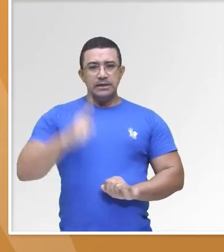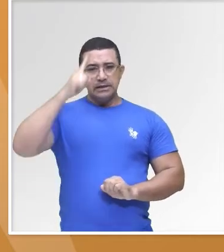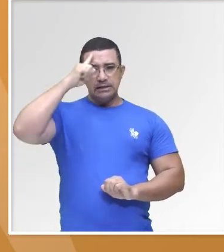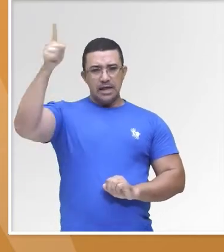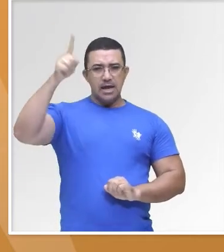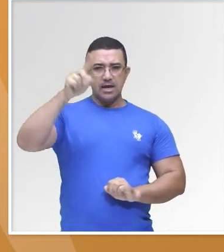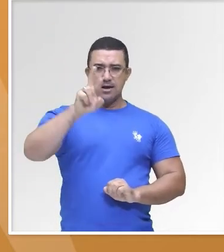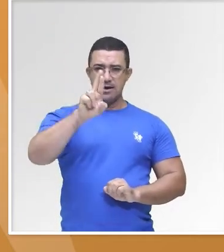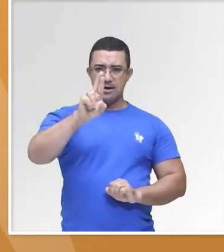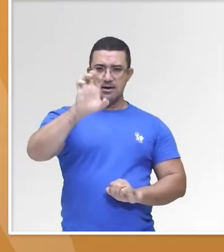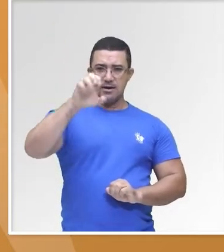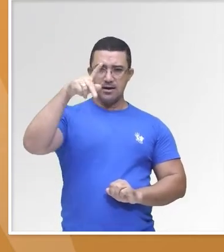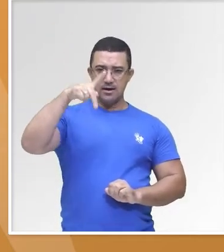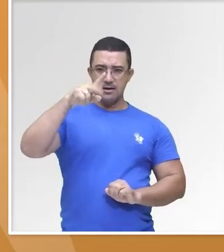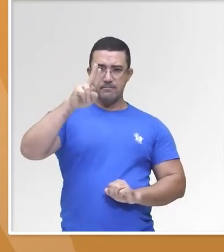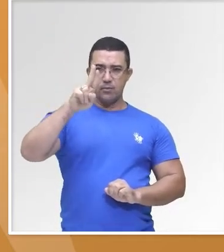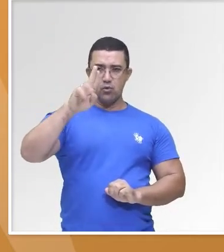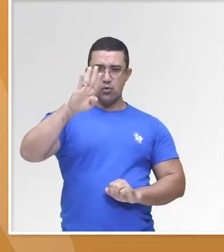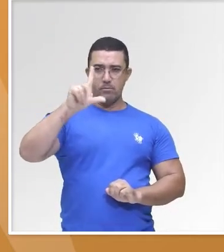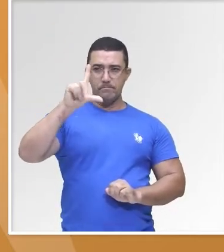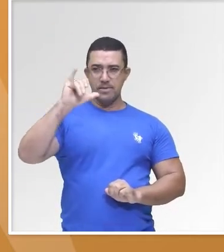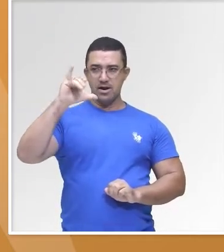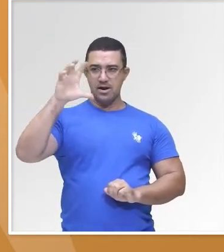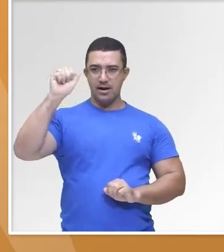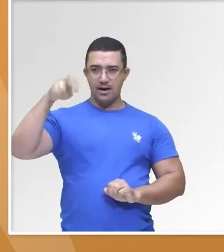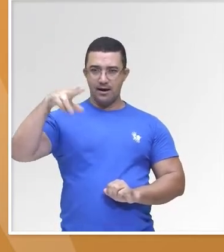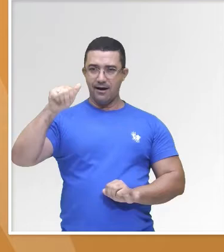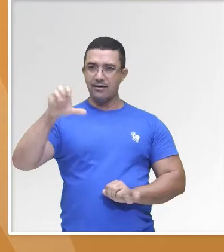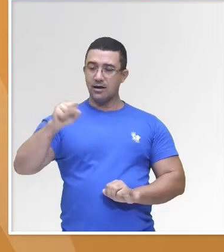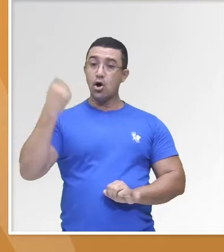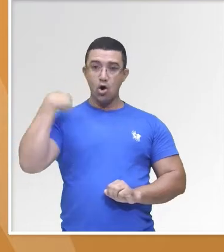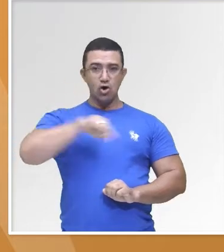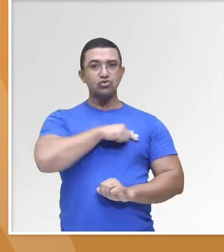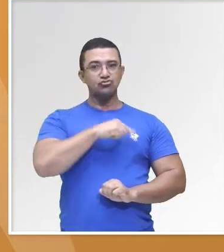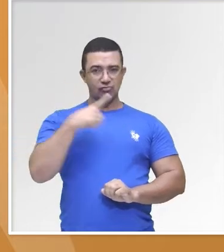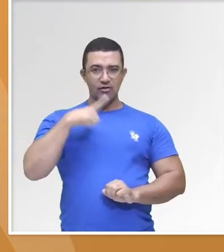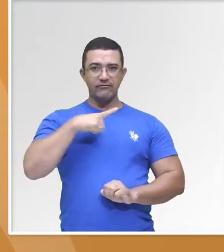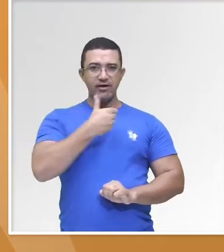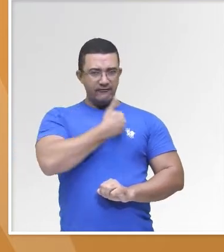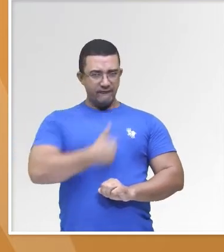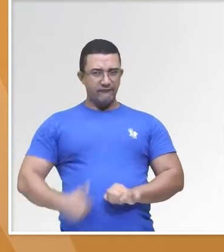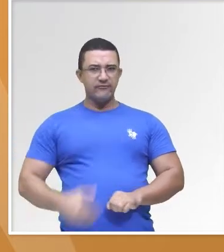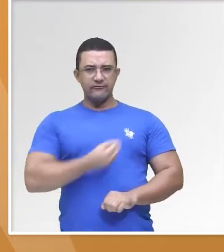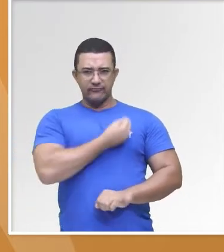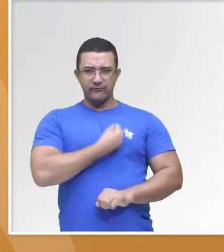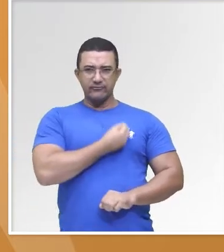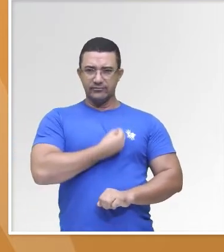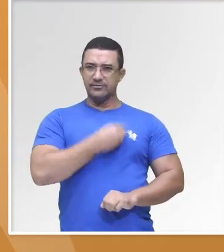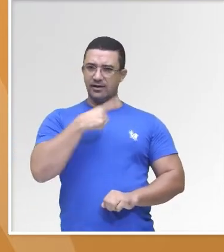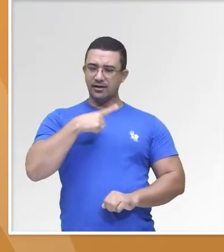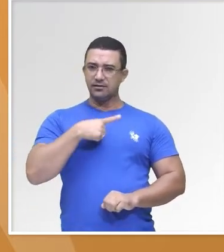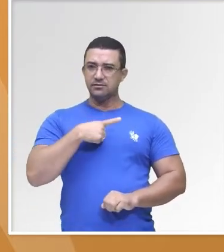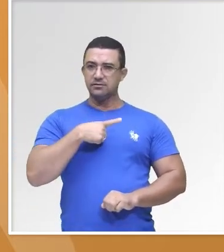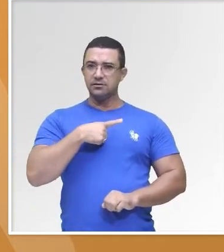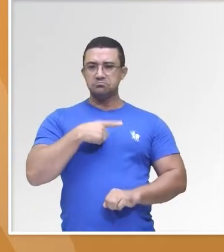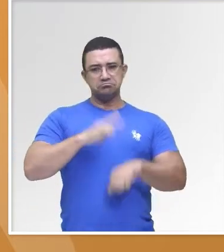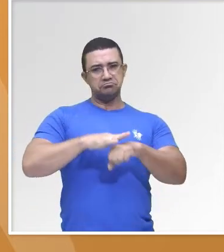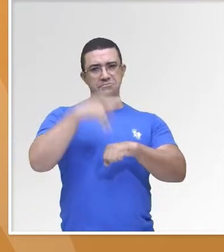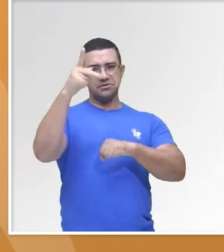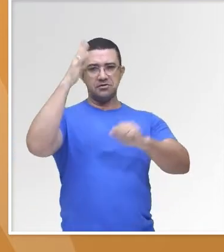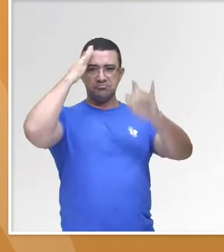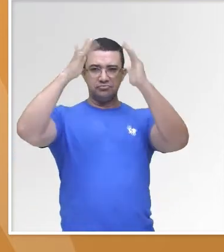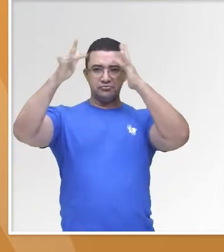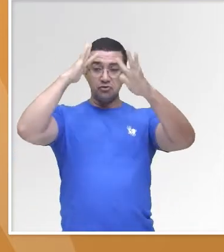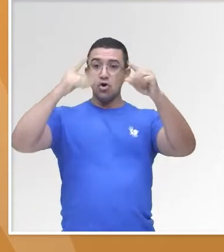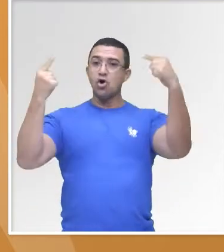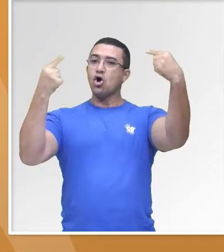republicanas constitucionais, que é justamente o que nós vivemos hoje, então nós temos a república aparece na ideia dele, contrapondo a